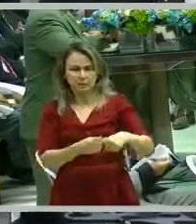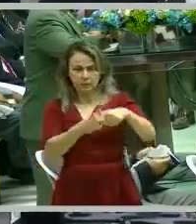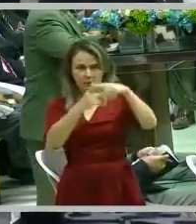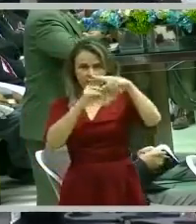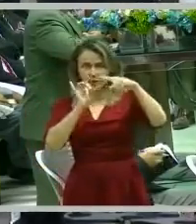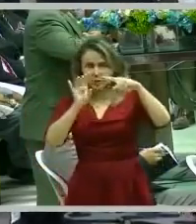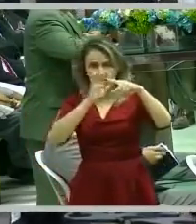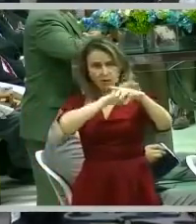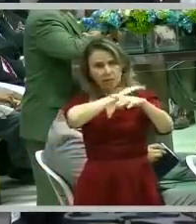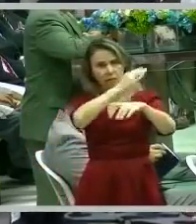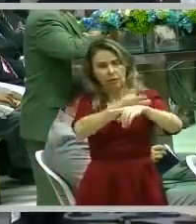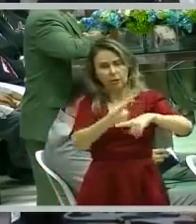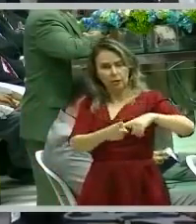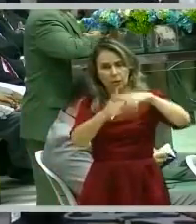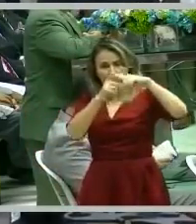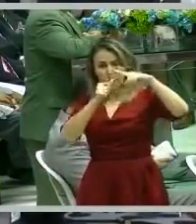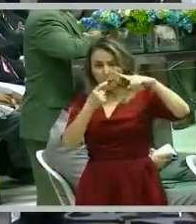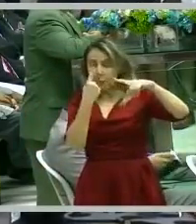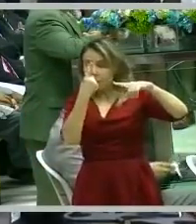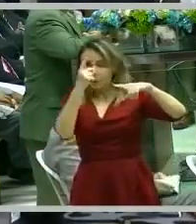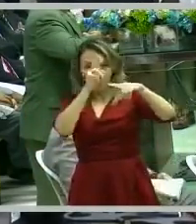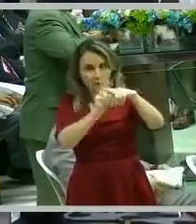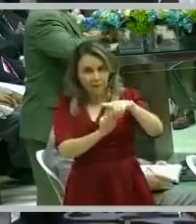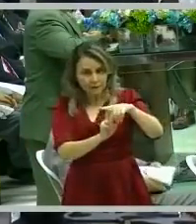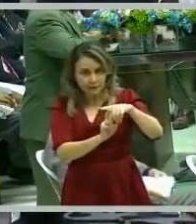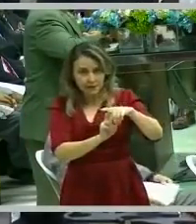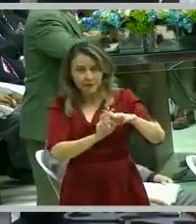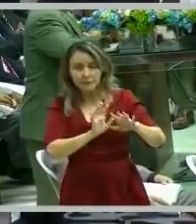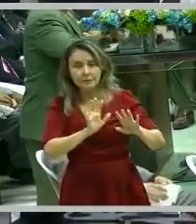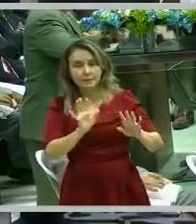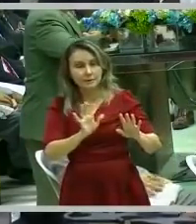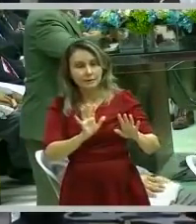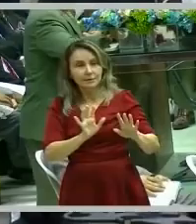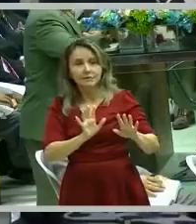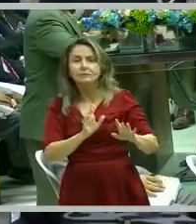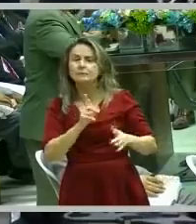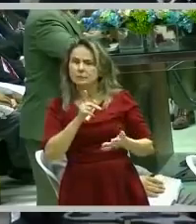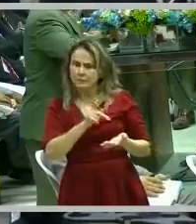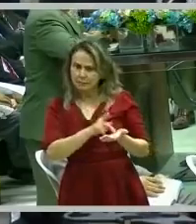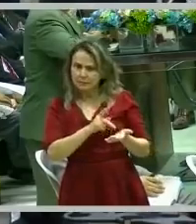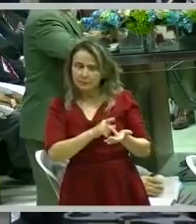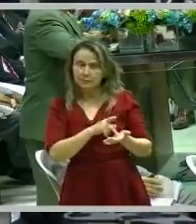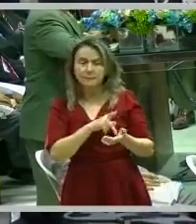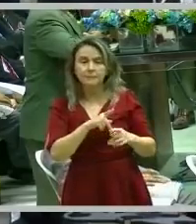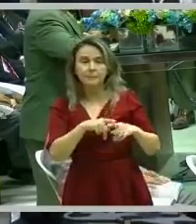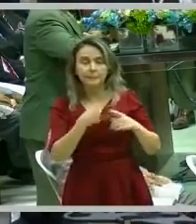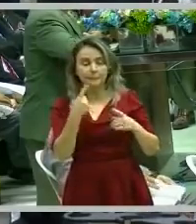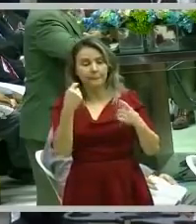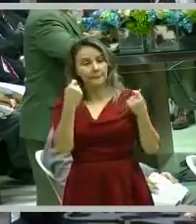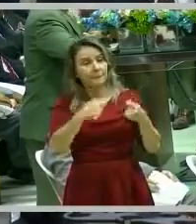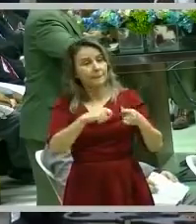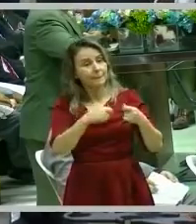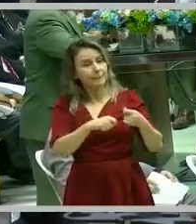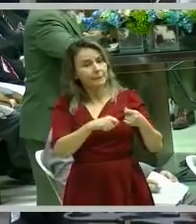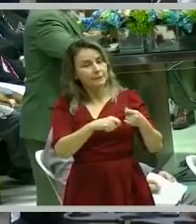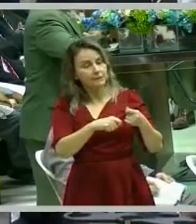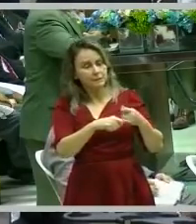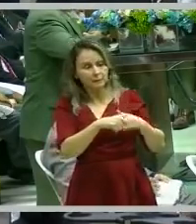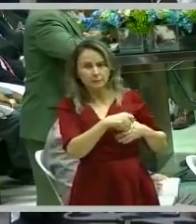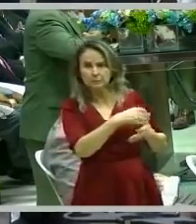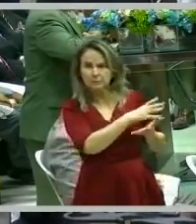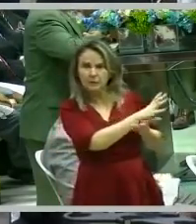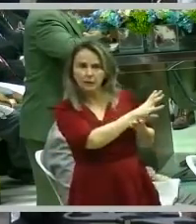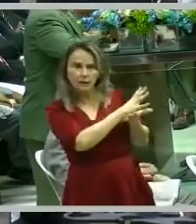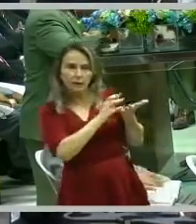o Pentecoste foi só uma vez. O Calvário foi só uma vez. Mas o Calvário, irmão, ele precisa ser atuado hoje nas nossas vidas. Assim